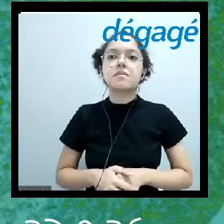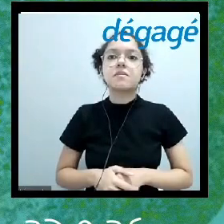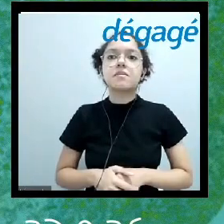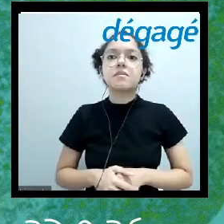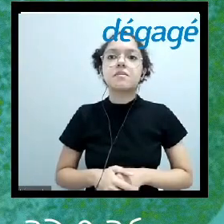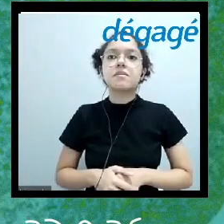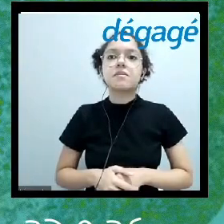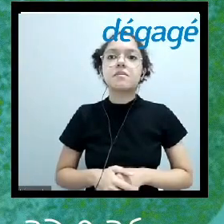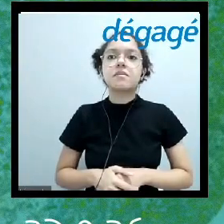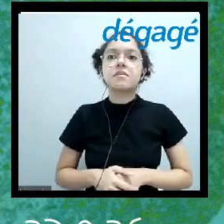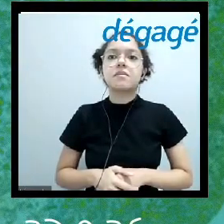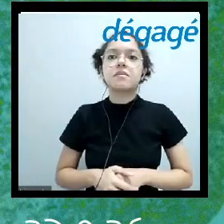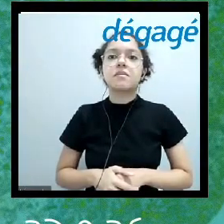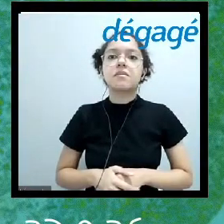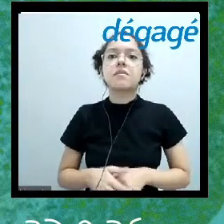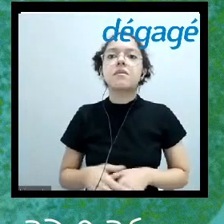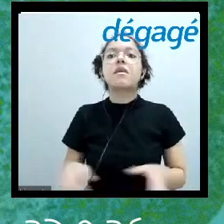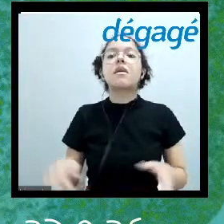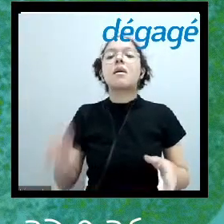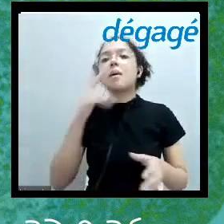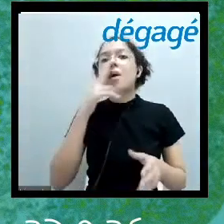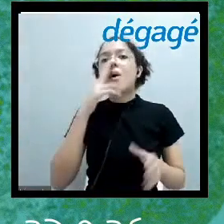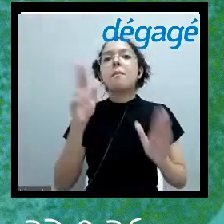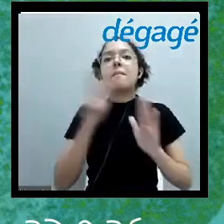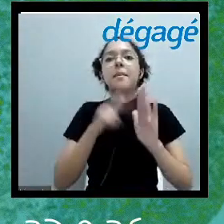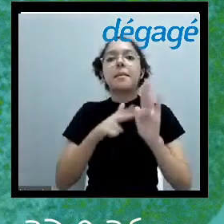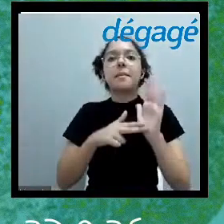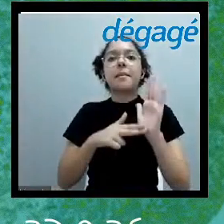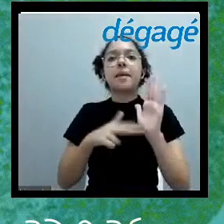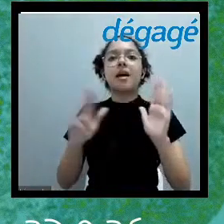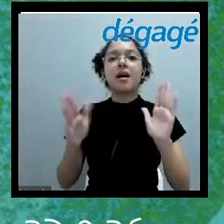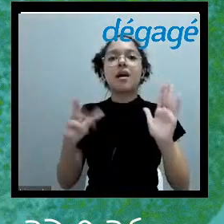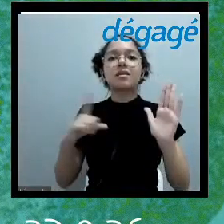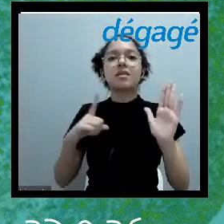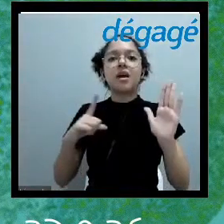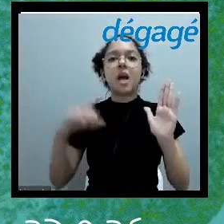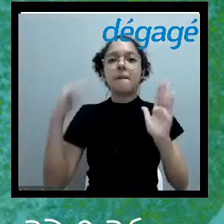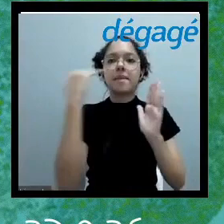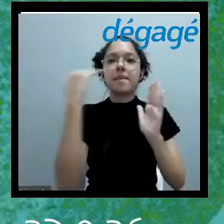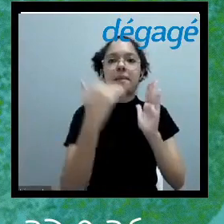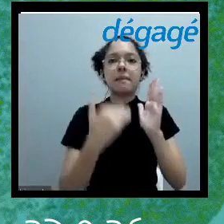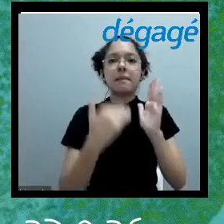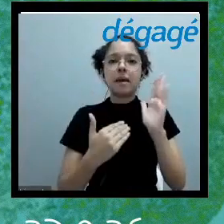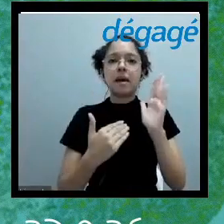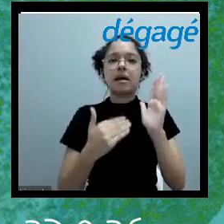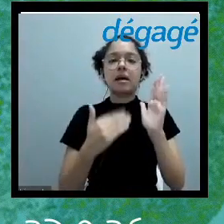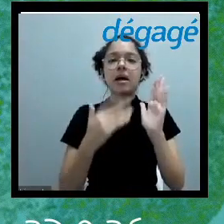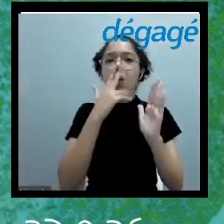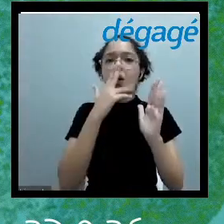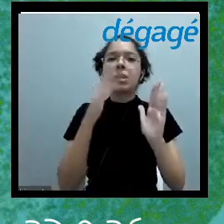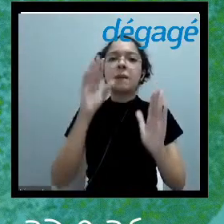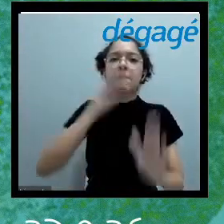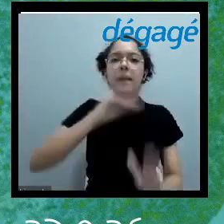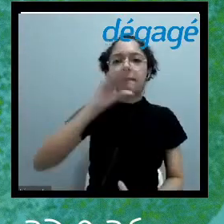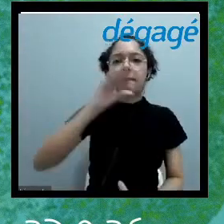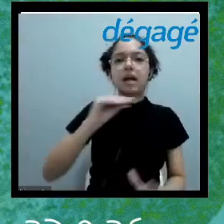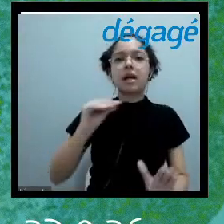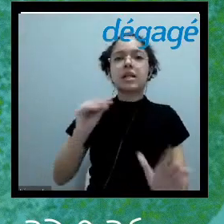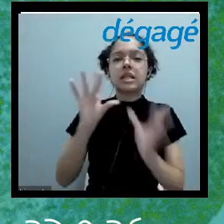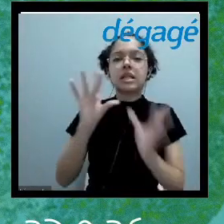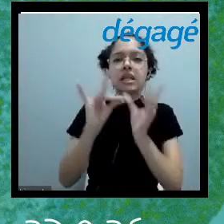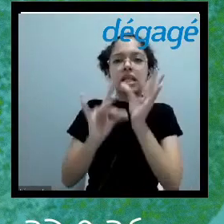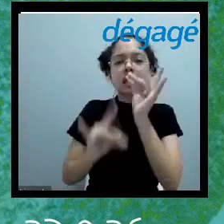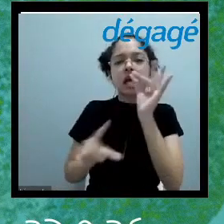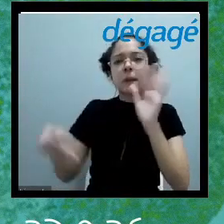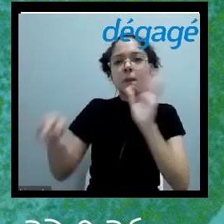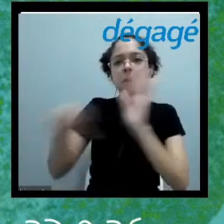como um pouco pragmático, como se fosse isso, assim, nesse sentido, por ser muito verbal, né, como se fosse assim, muito verbal, e agora o que é que eu faço